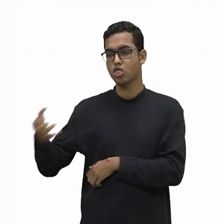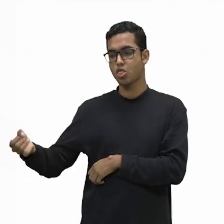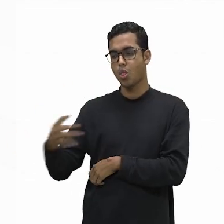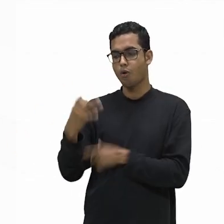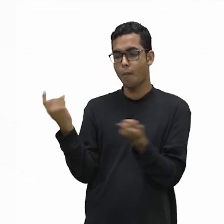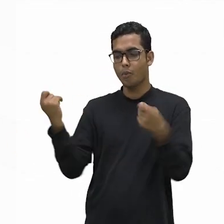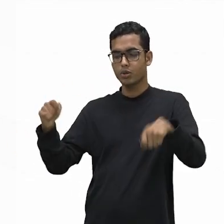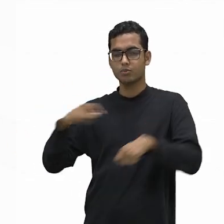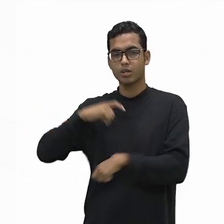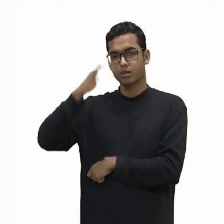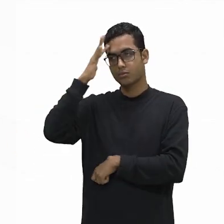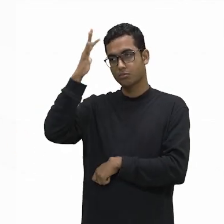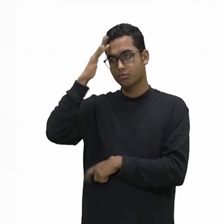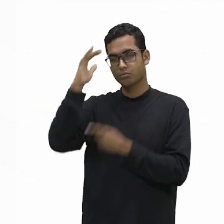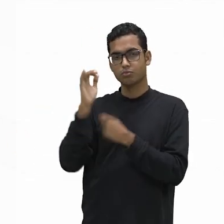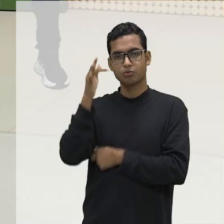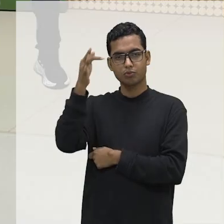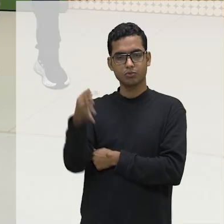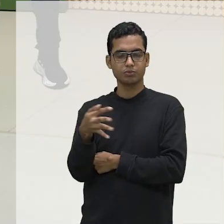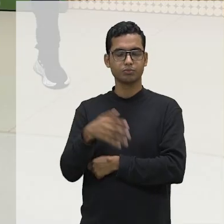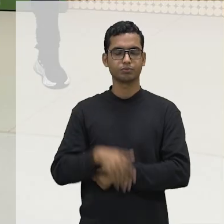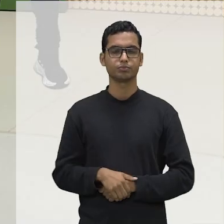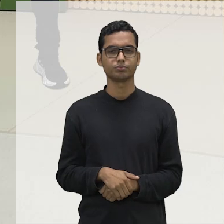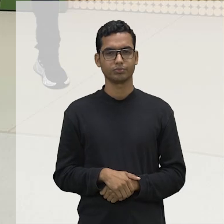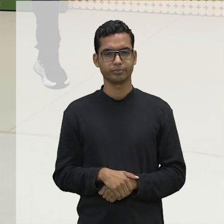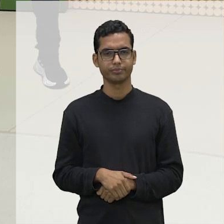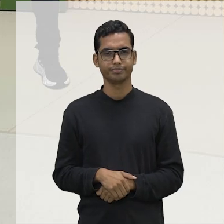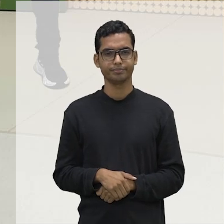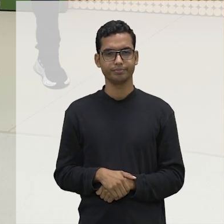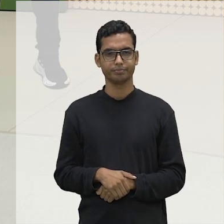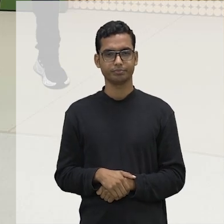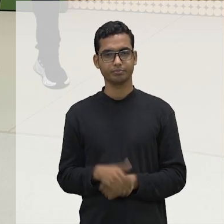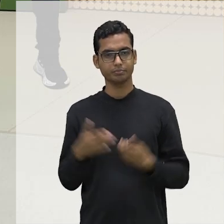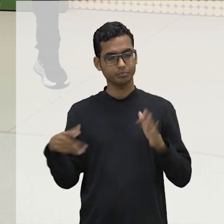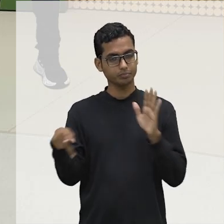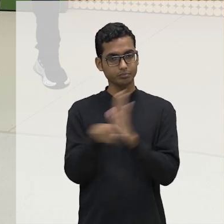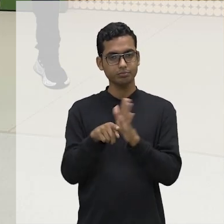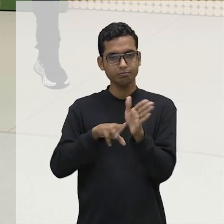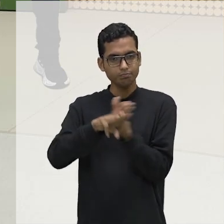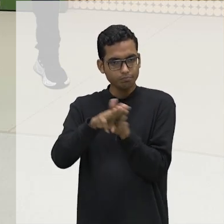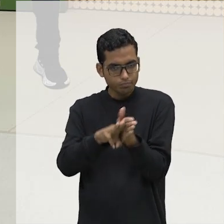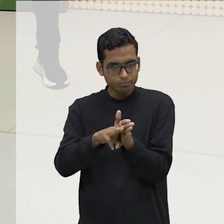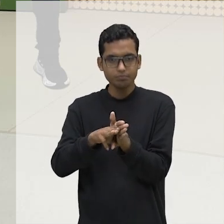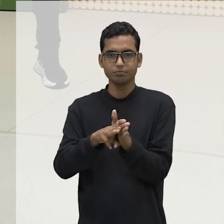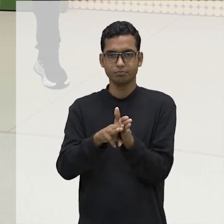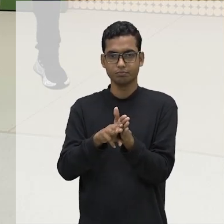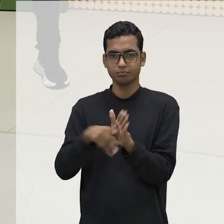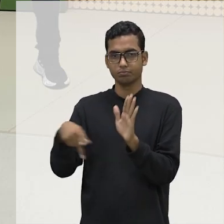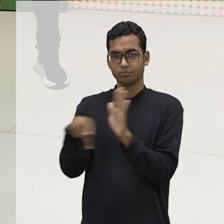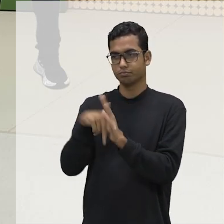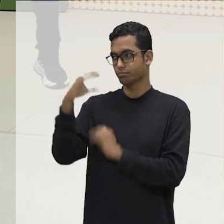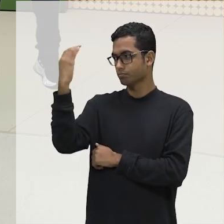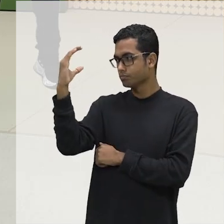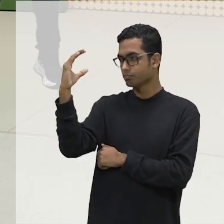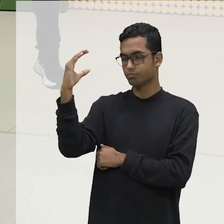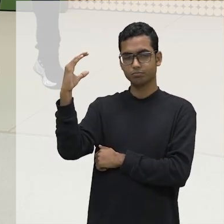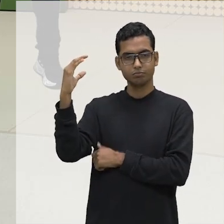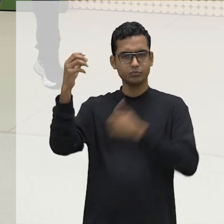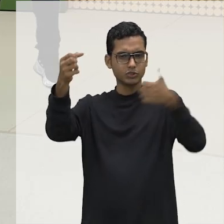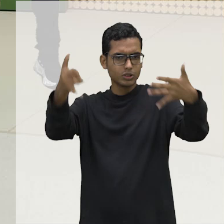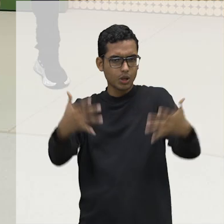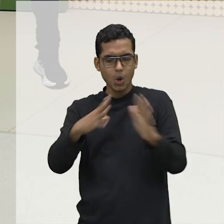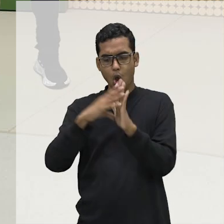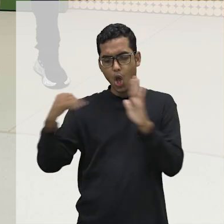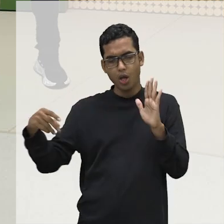ou previsões. Então veja só, esse é o método científico a partir do qual você vai construir um modelo para explicar um